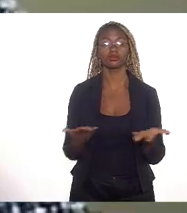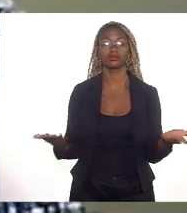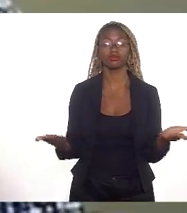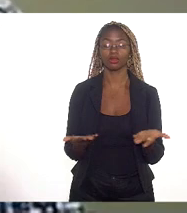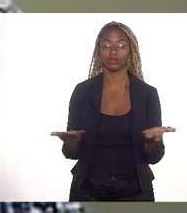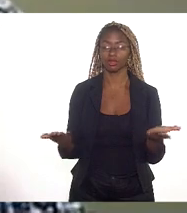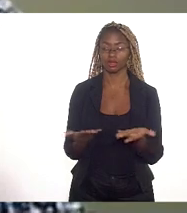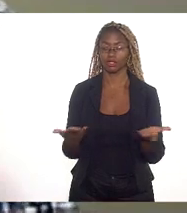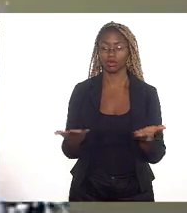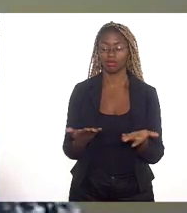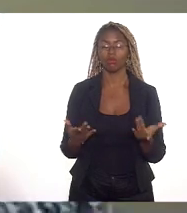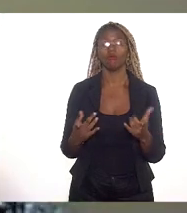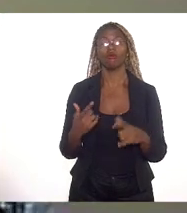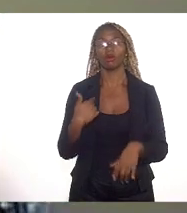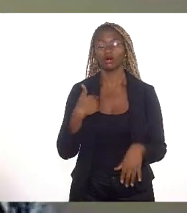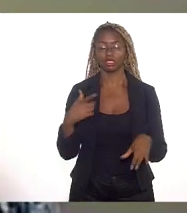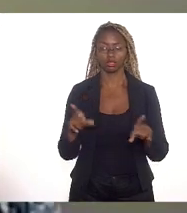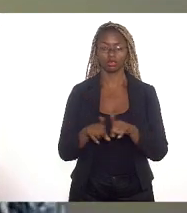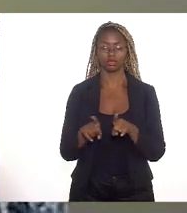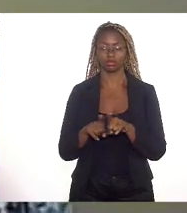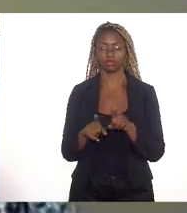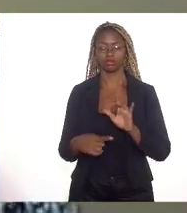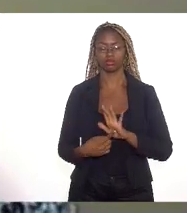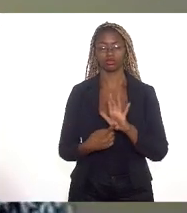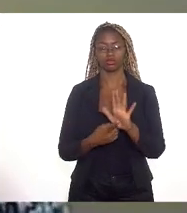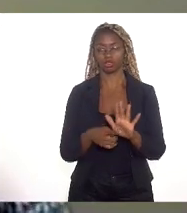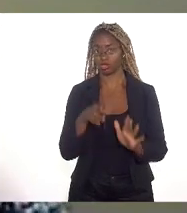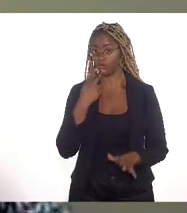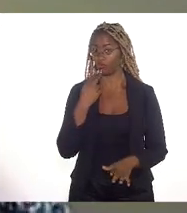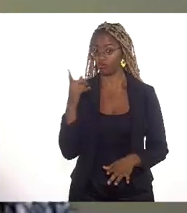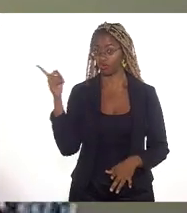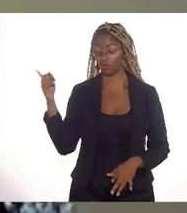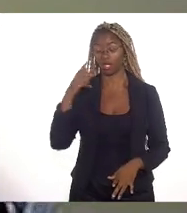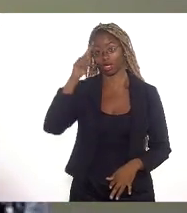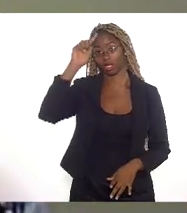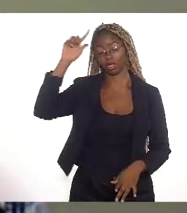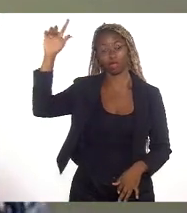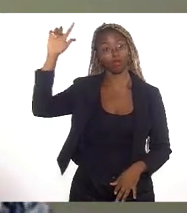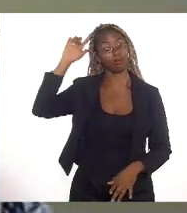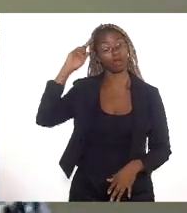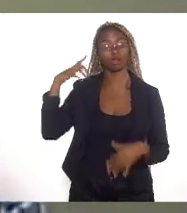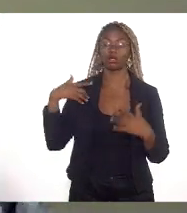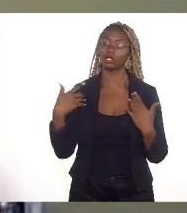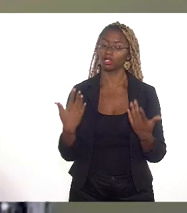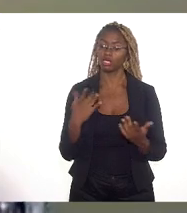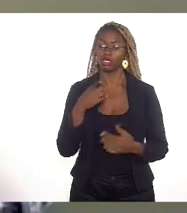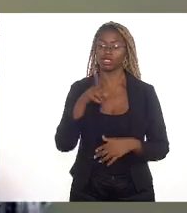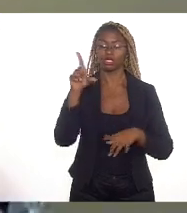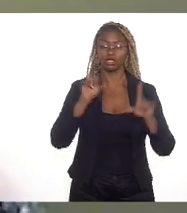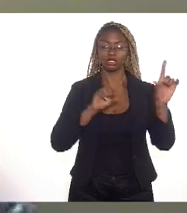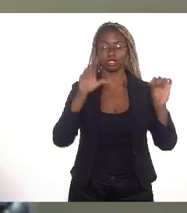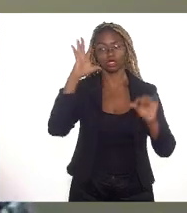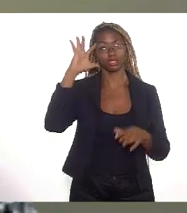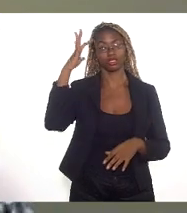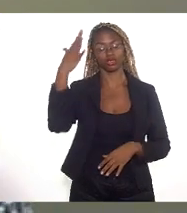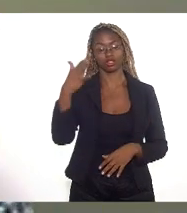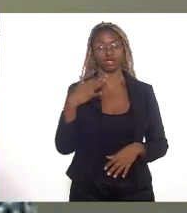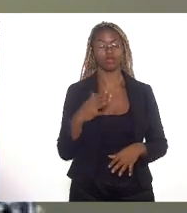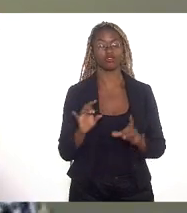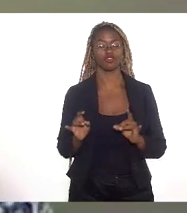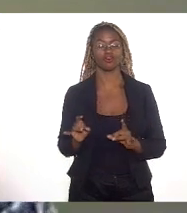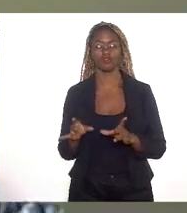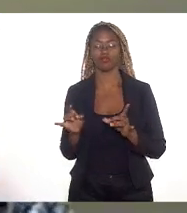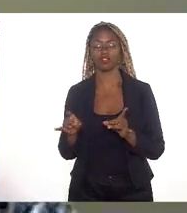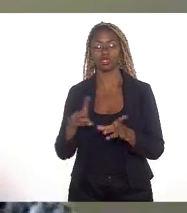Aí trago também a fala do deputado Luiz Paulo para lembrar que essa decisão do leilão passa por uma